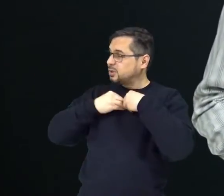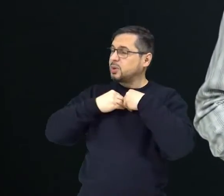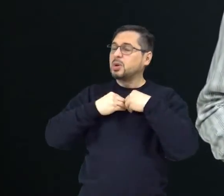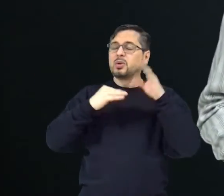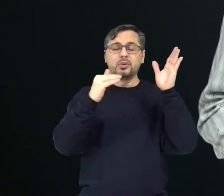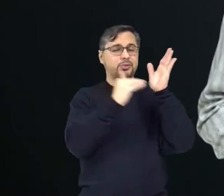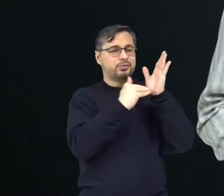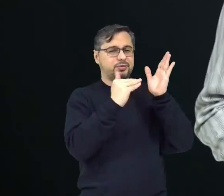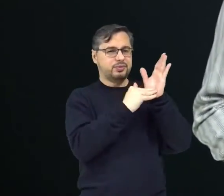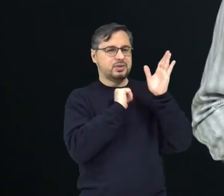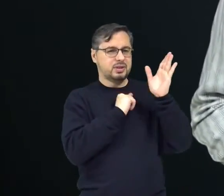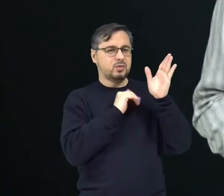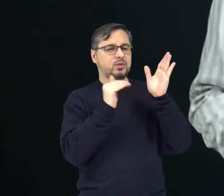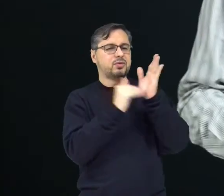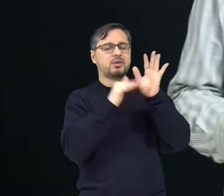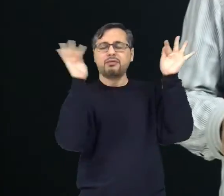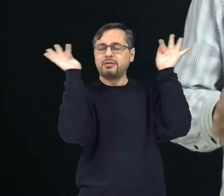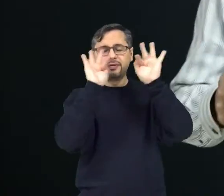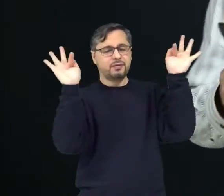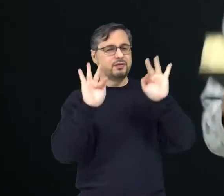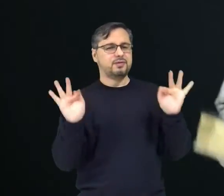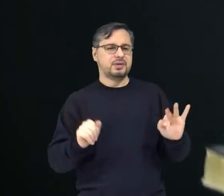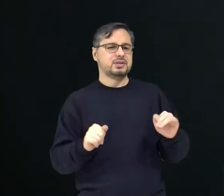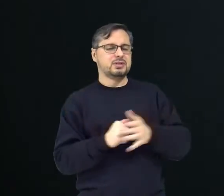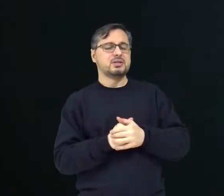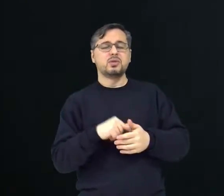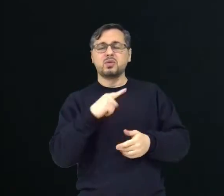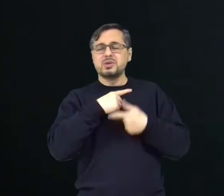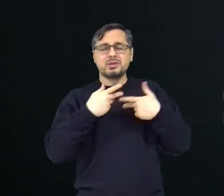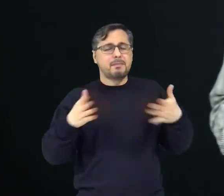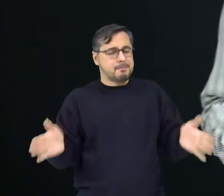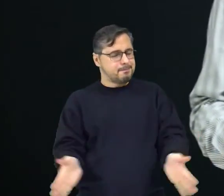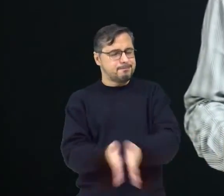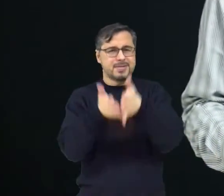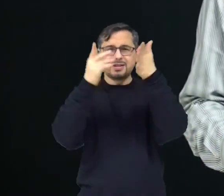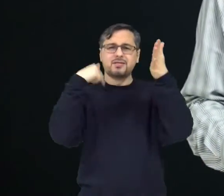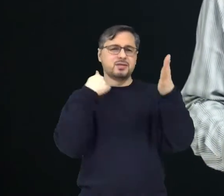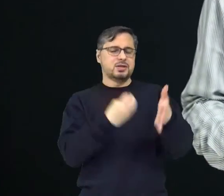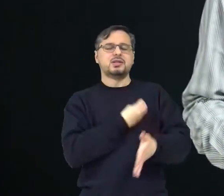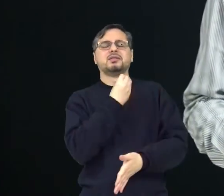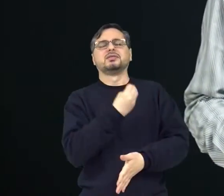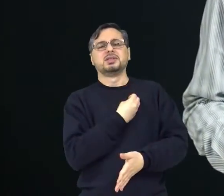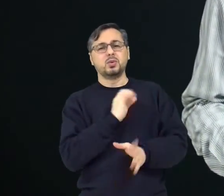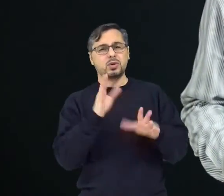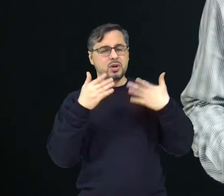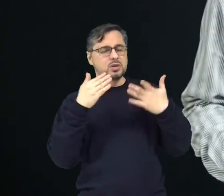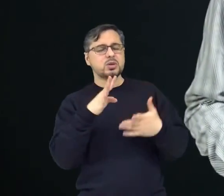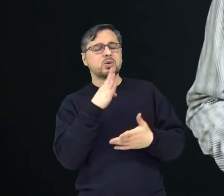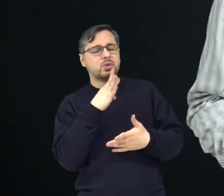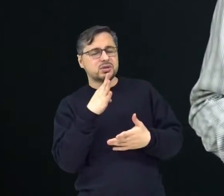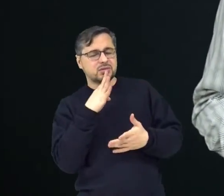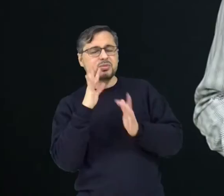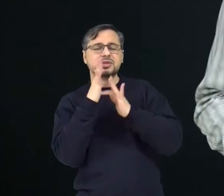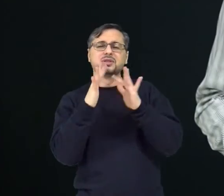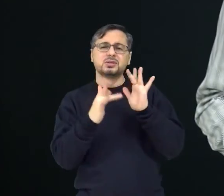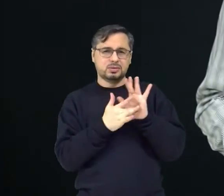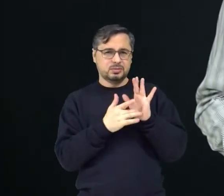final e o porto feliz. Isso é algo maravilhoso que acontece quando nós conhecemos a